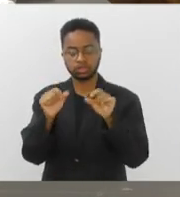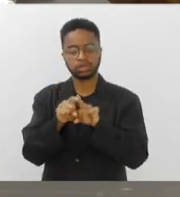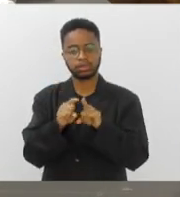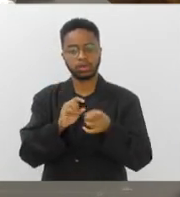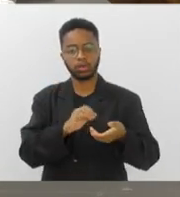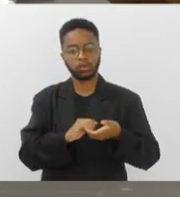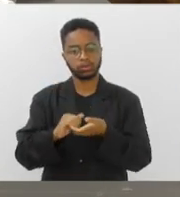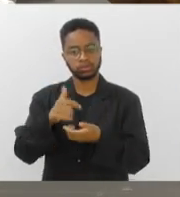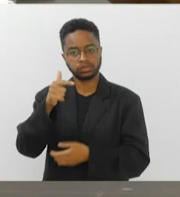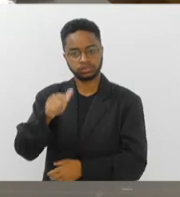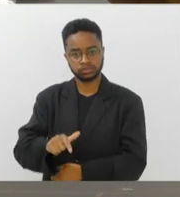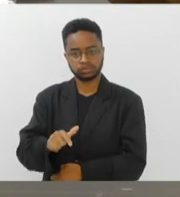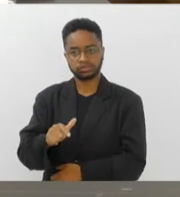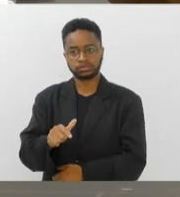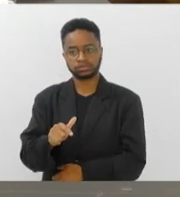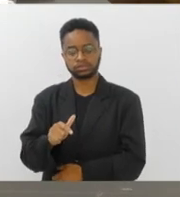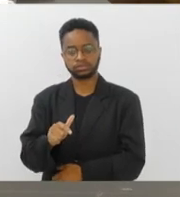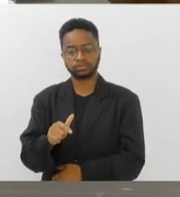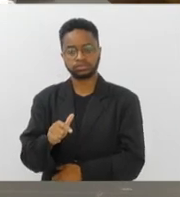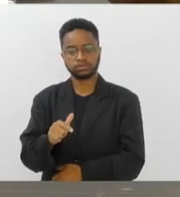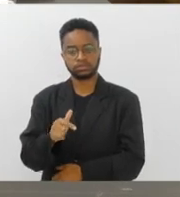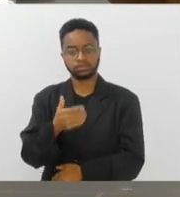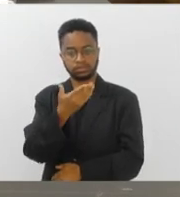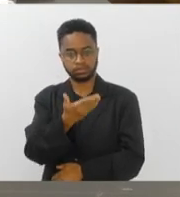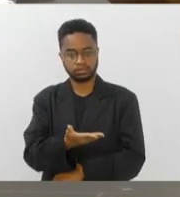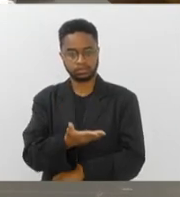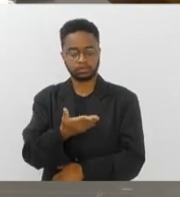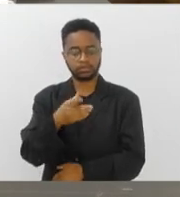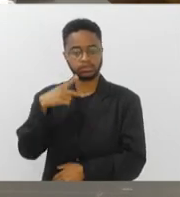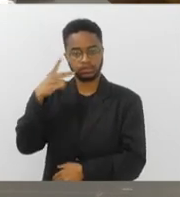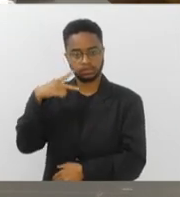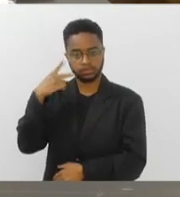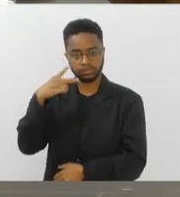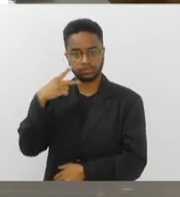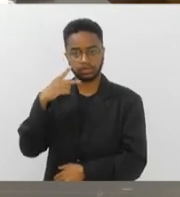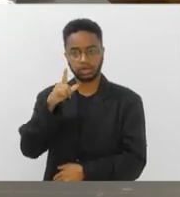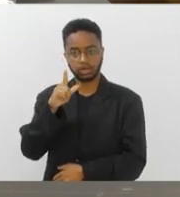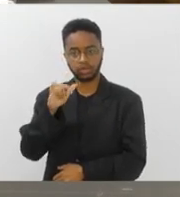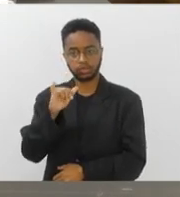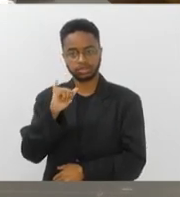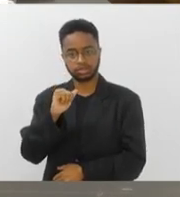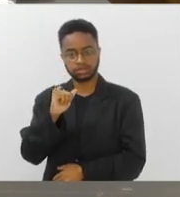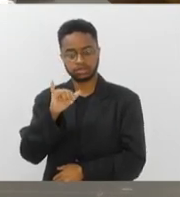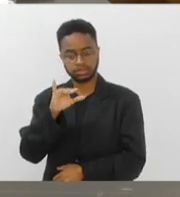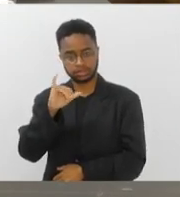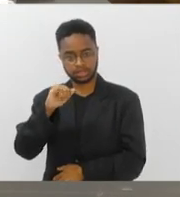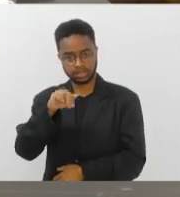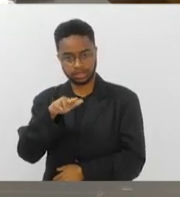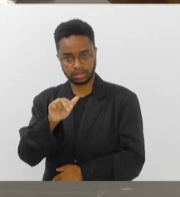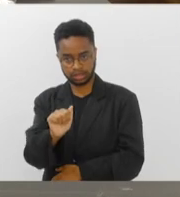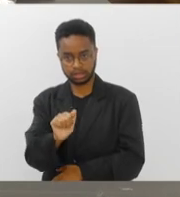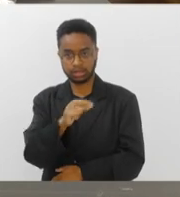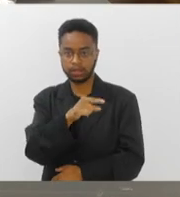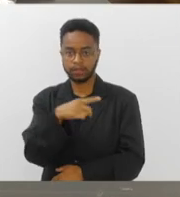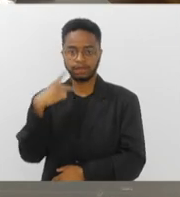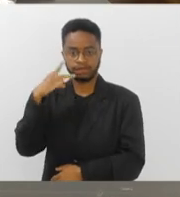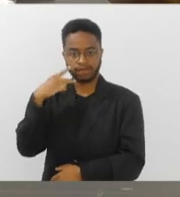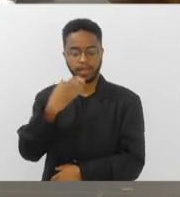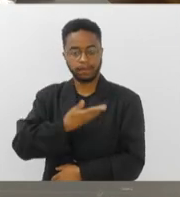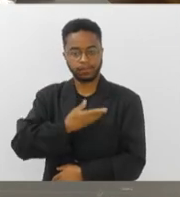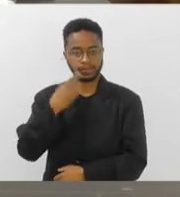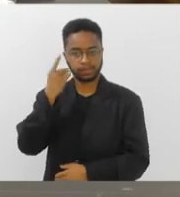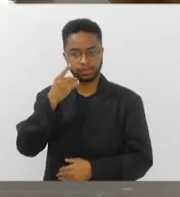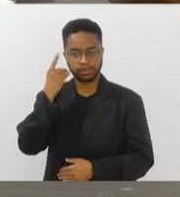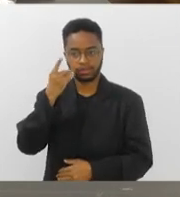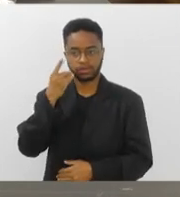saudando a excelentíssima vereadora Luciana Novaes. Vereadora foi colega do deputado